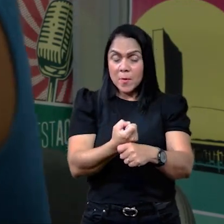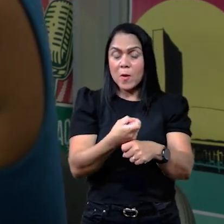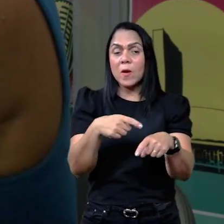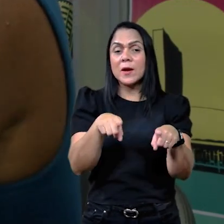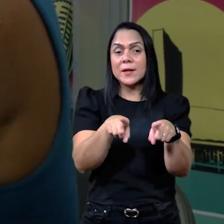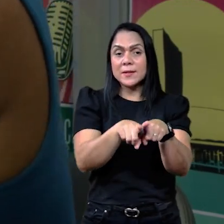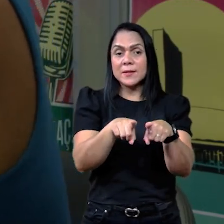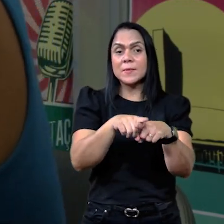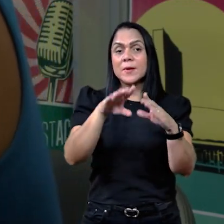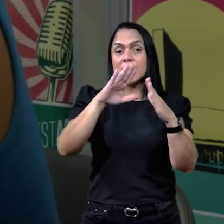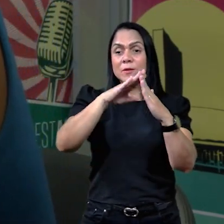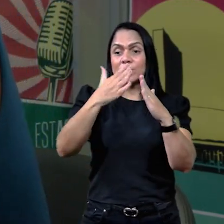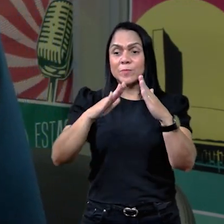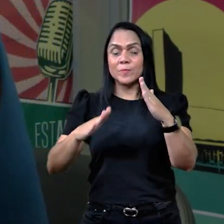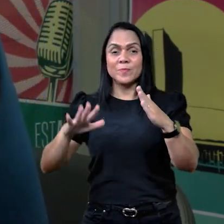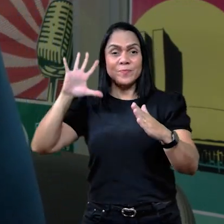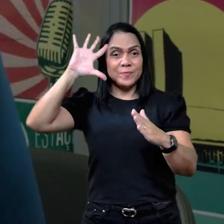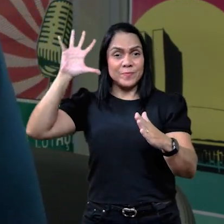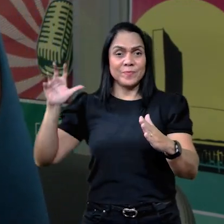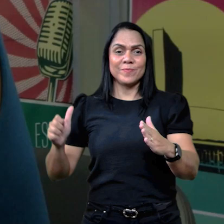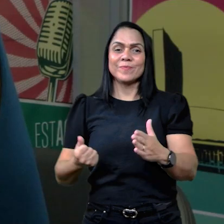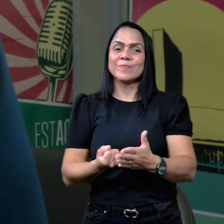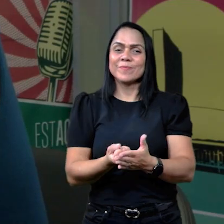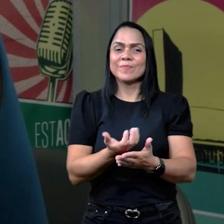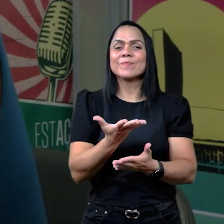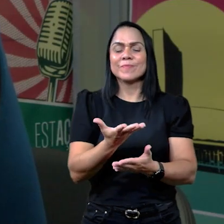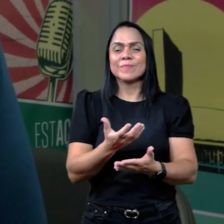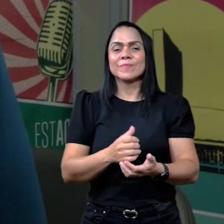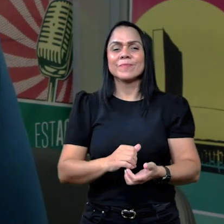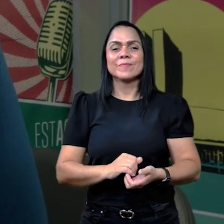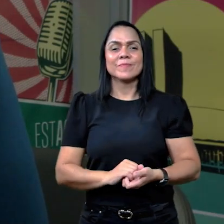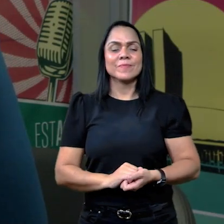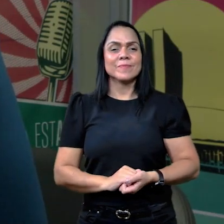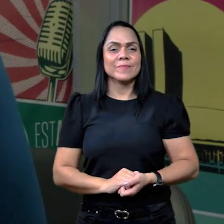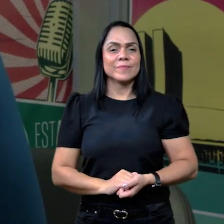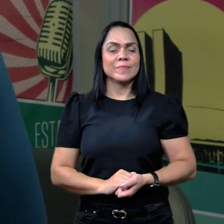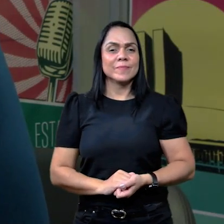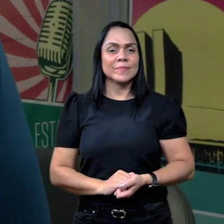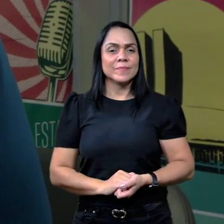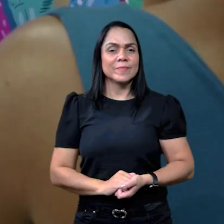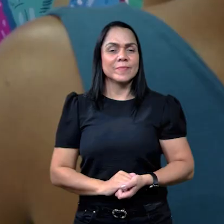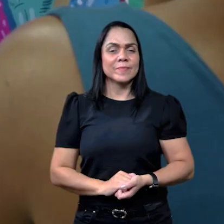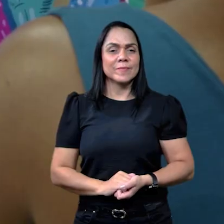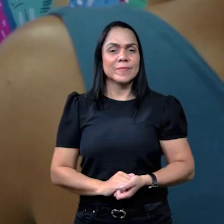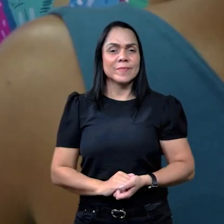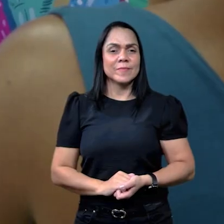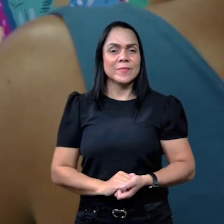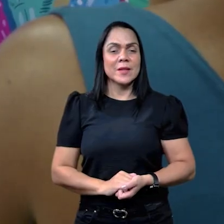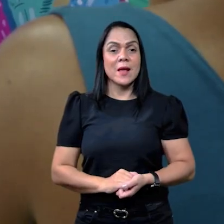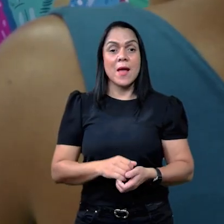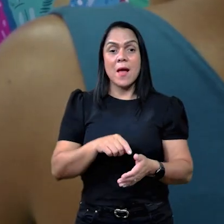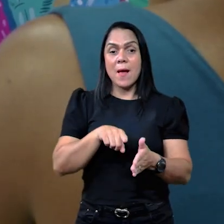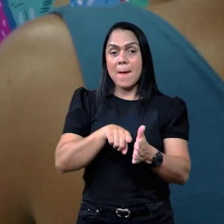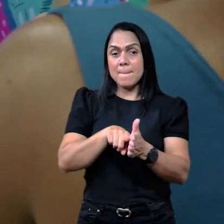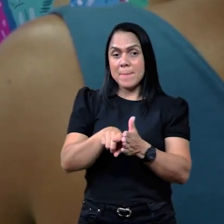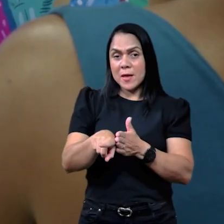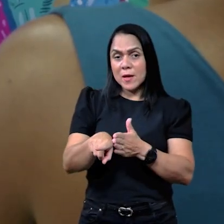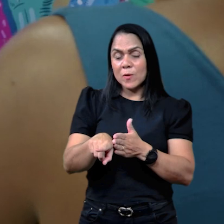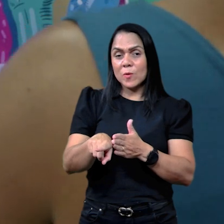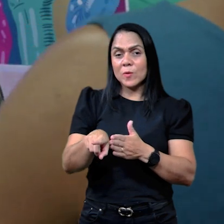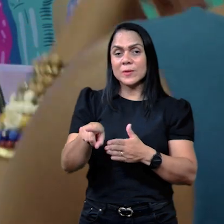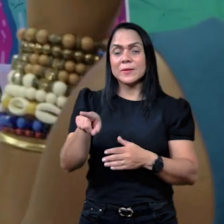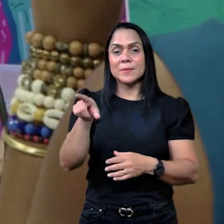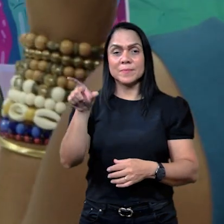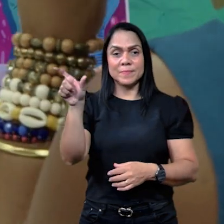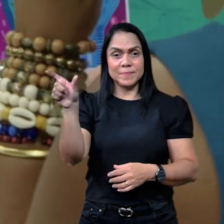ou sejam elas também de matriz africana e de terreiro. Uhum. E agora, um pouco a pergunta